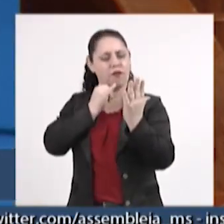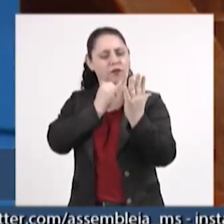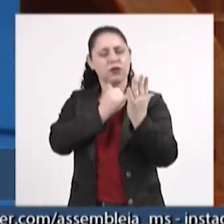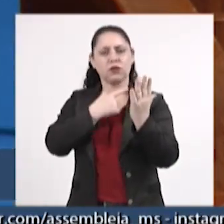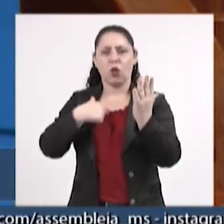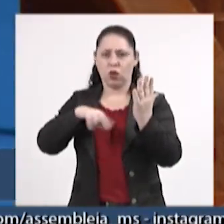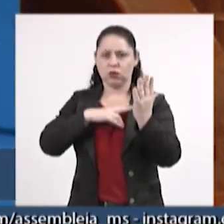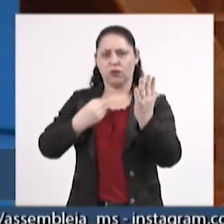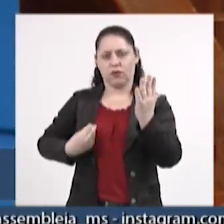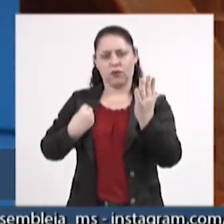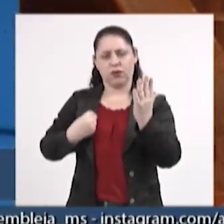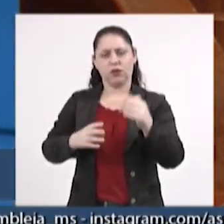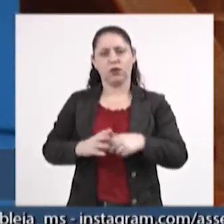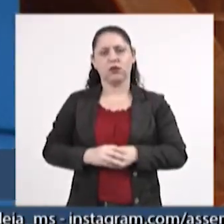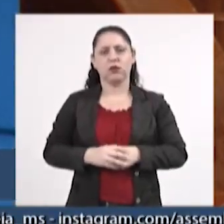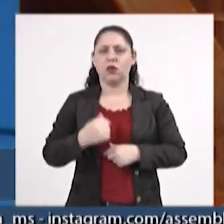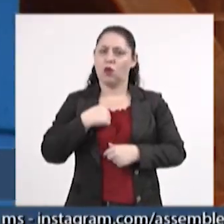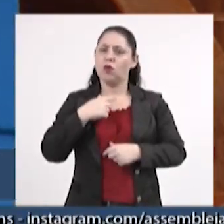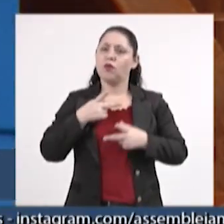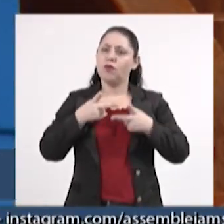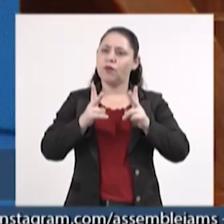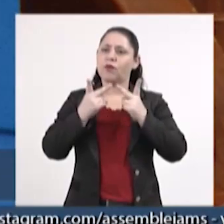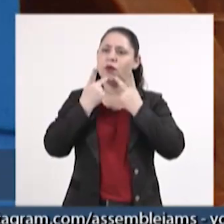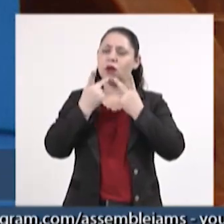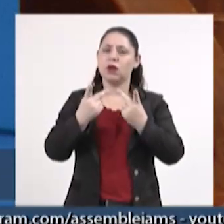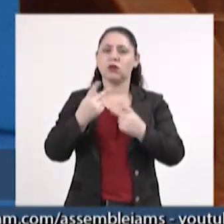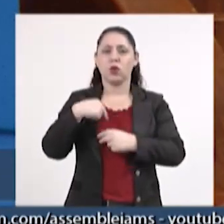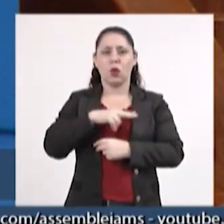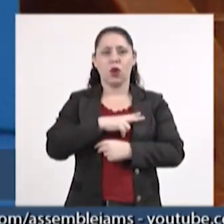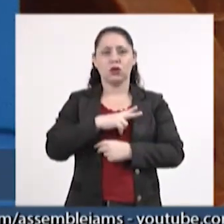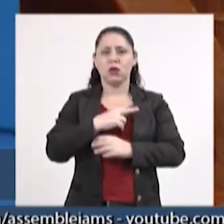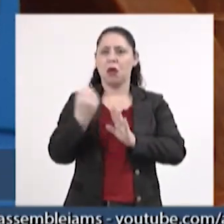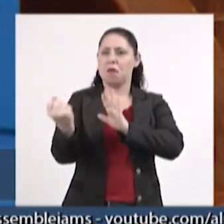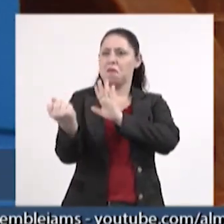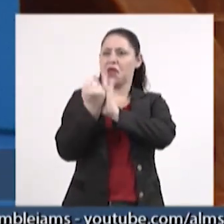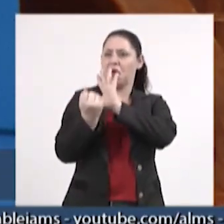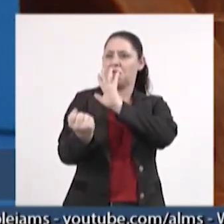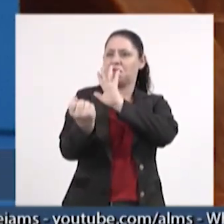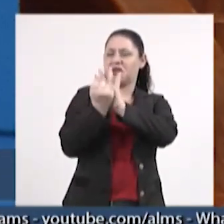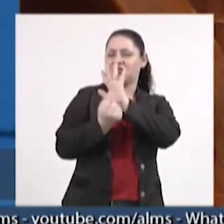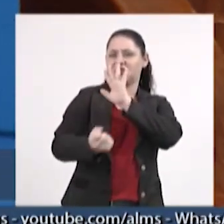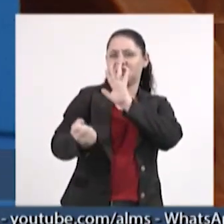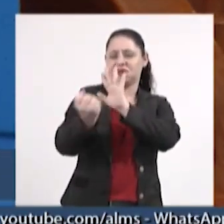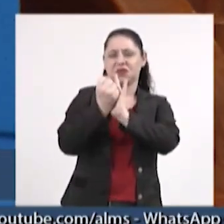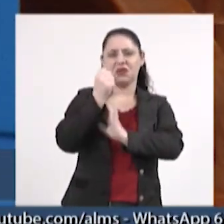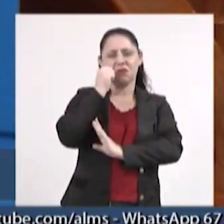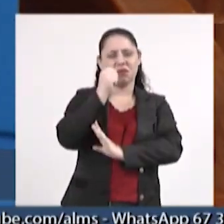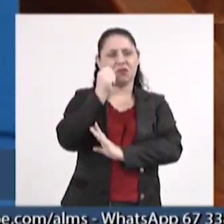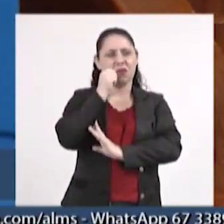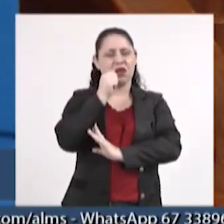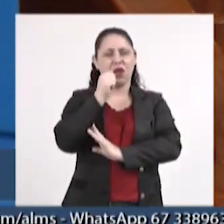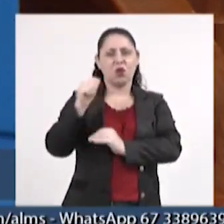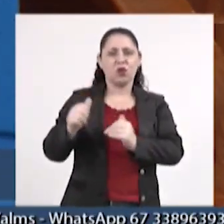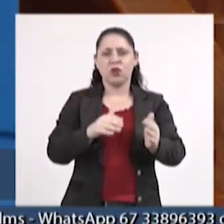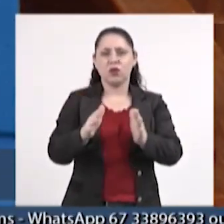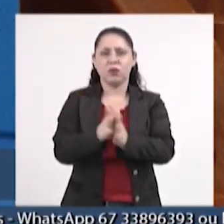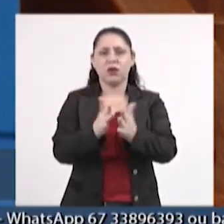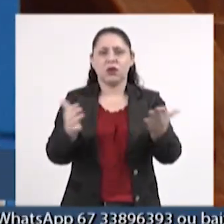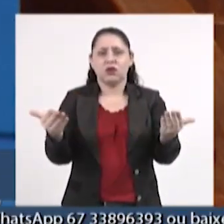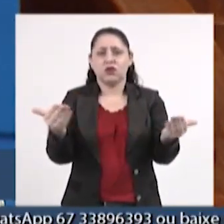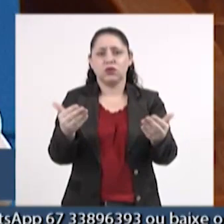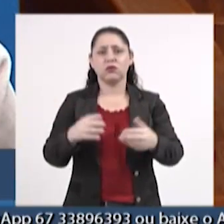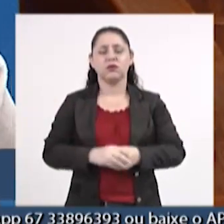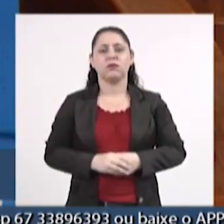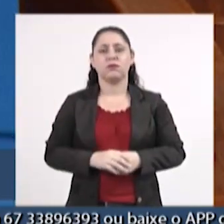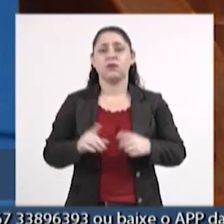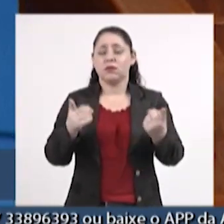estar viva. Eu tenho dito que eles têm nos matado, como matou a mulher em Rio Brilhante hoje. Mas eles também